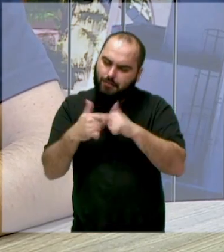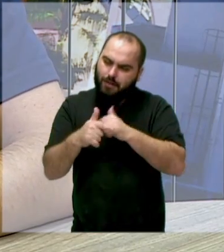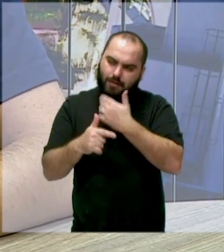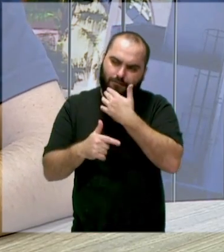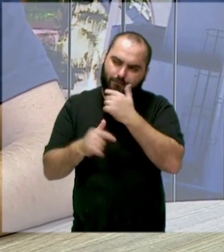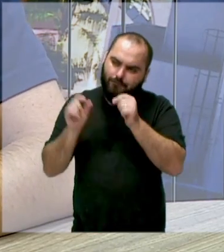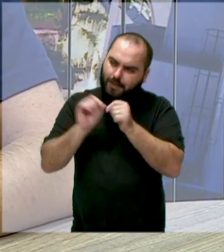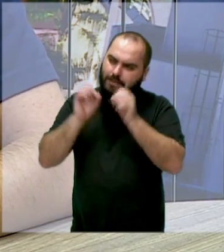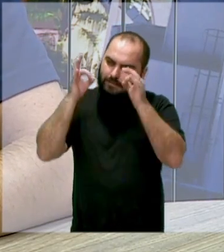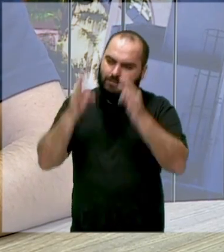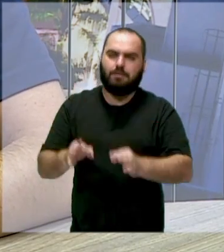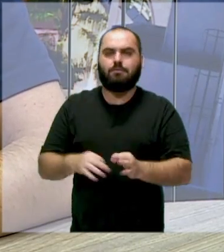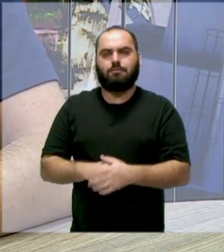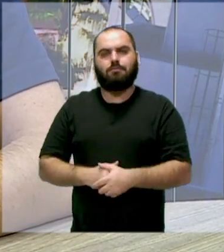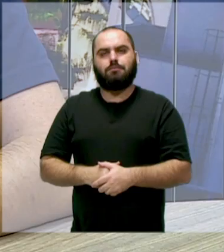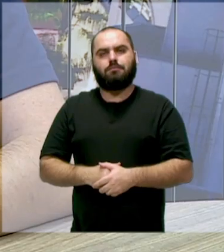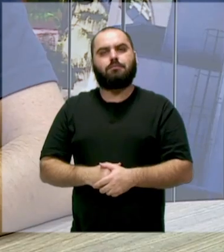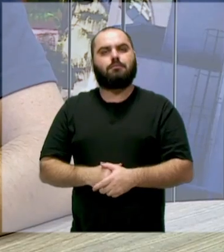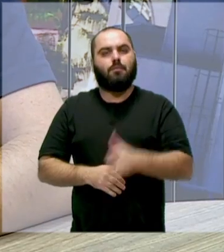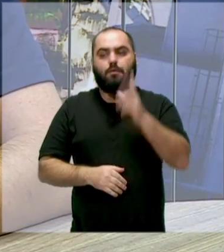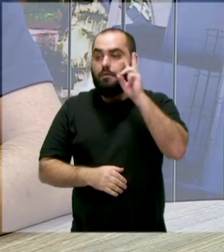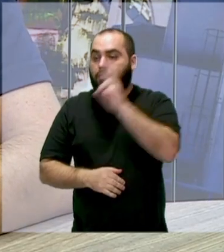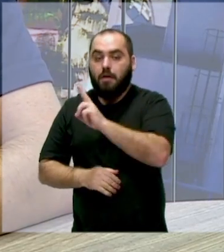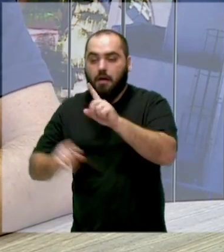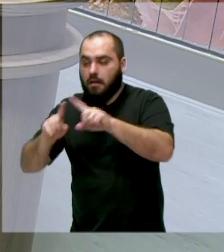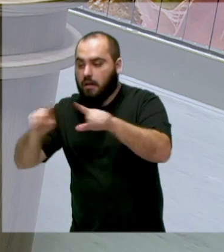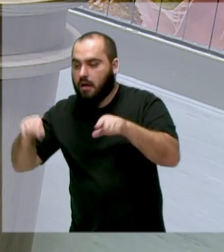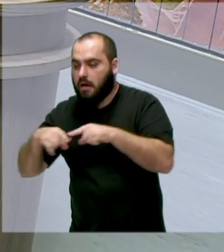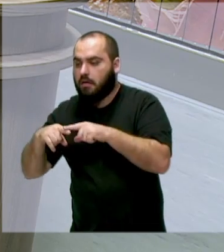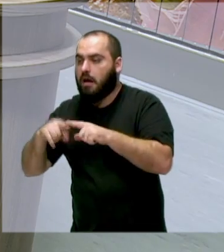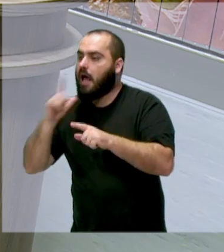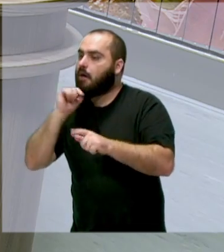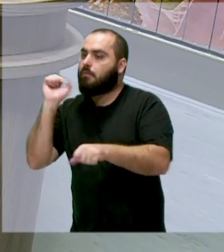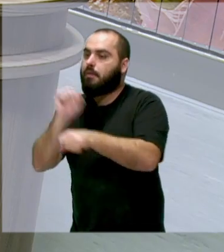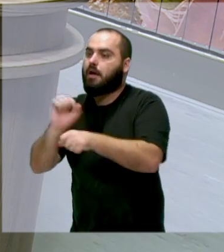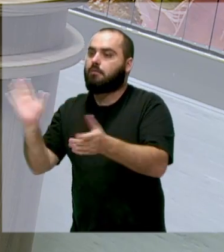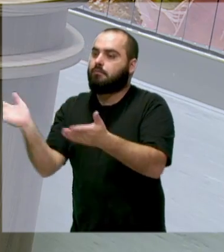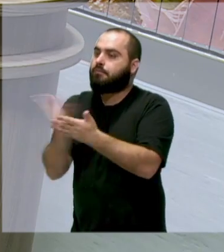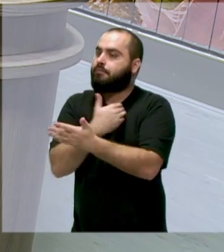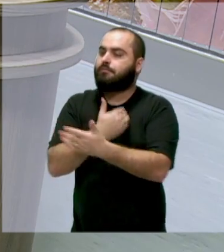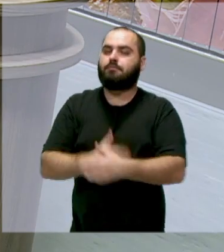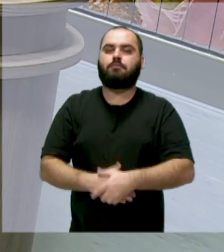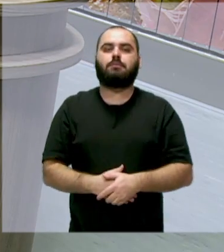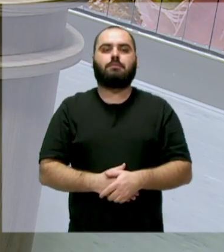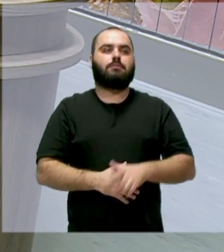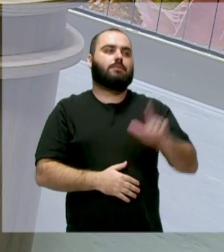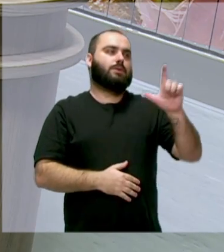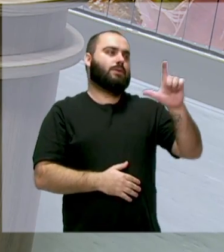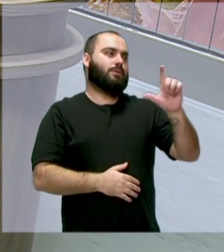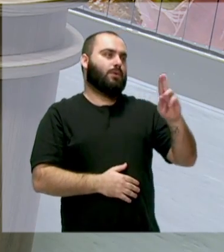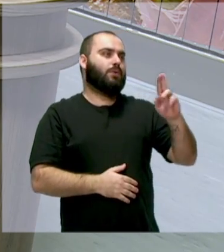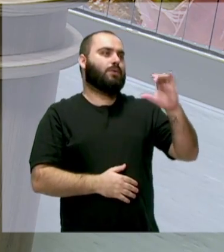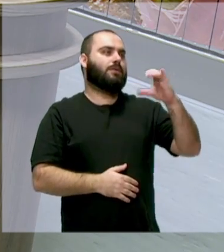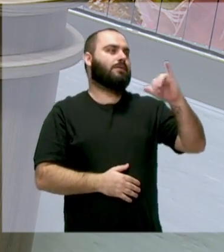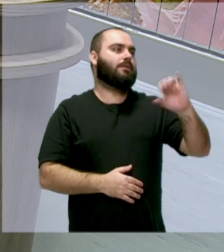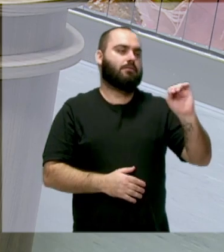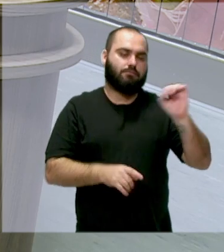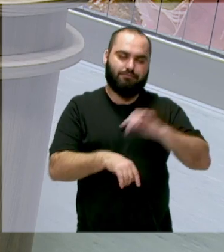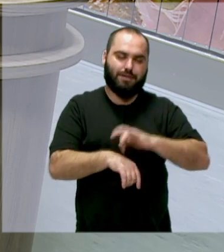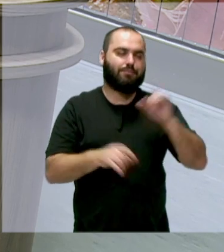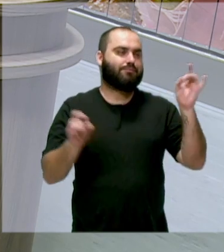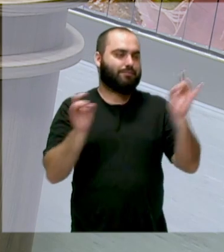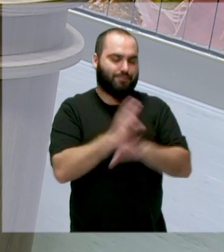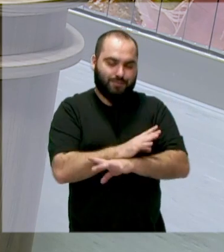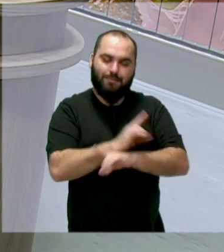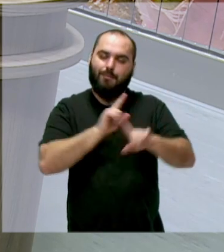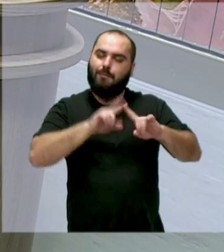dar uma olhadinha no seu quintal e eliminar tudo aquilo que tem água parada. Ok, Lúcio, olha, nosso tempo está esgotado, mas é sempre um